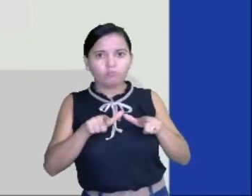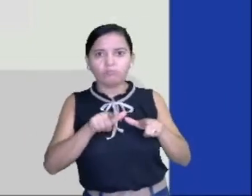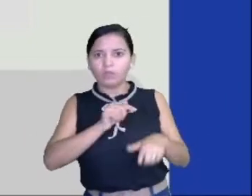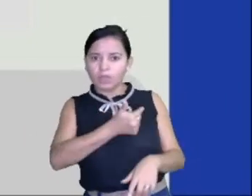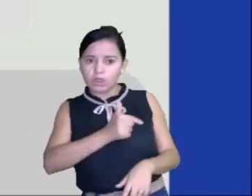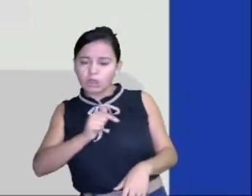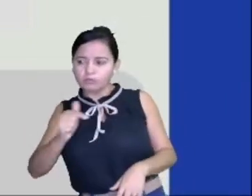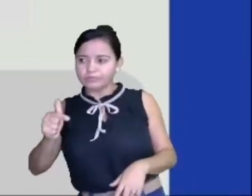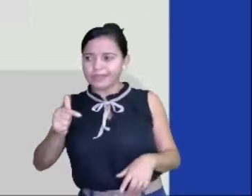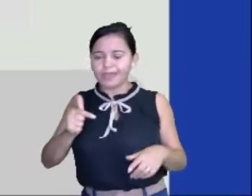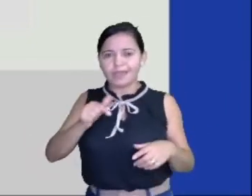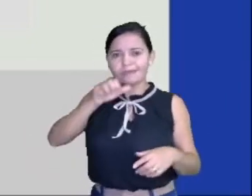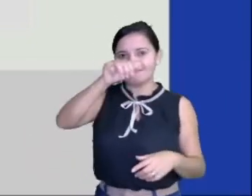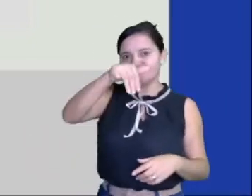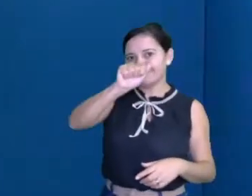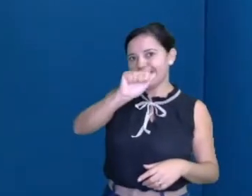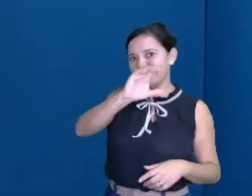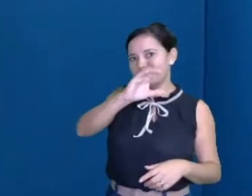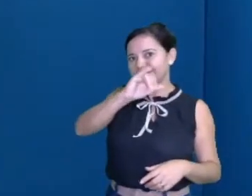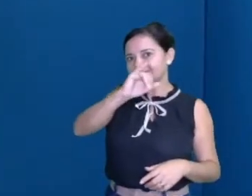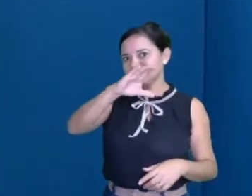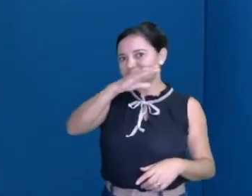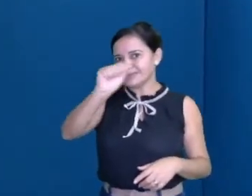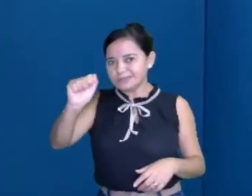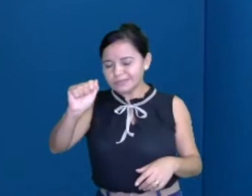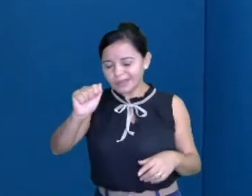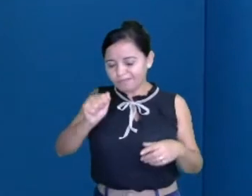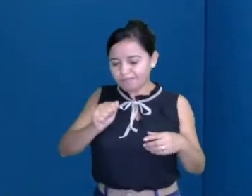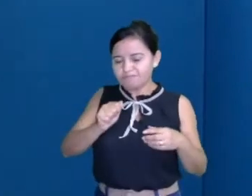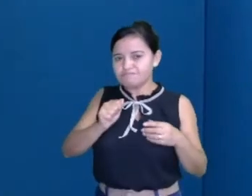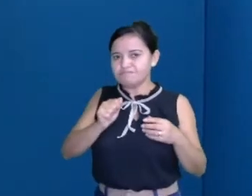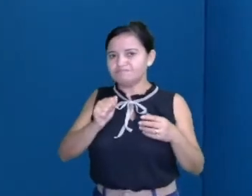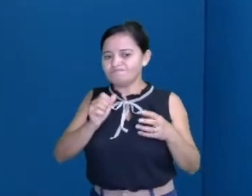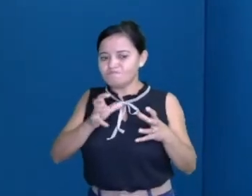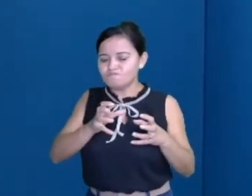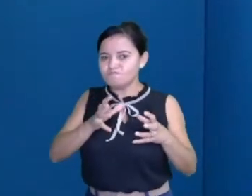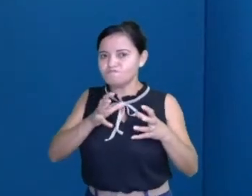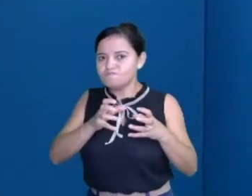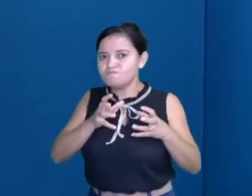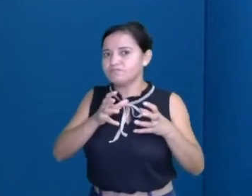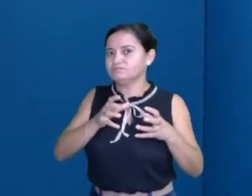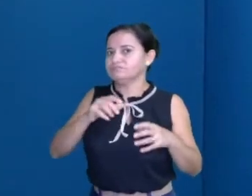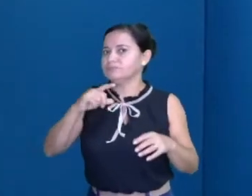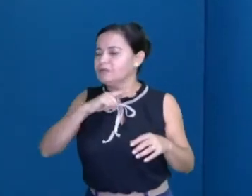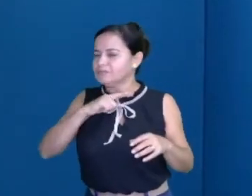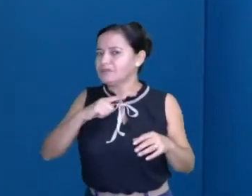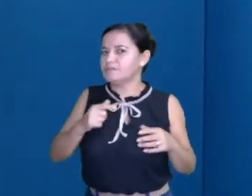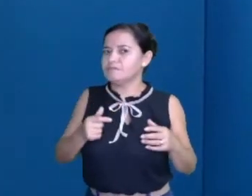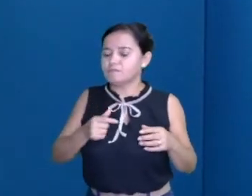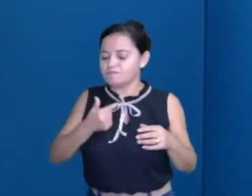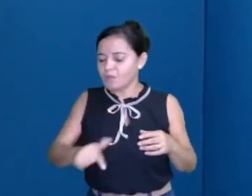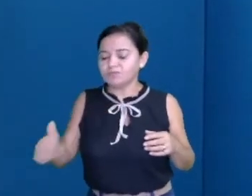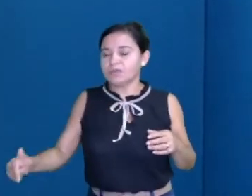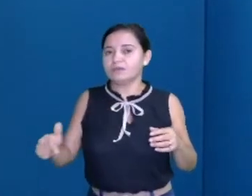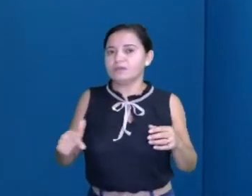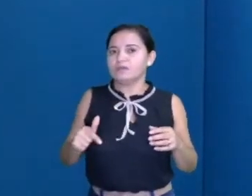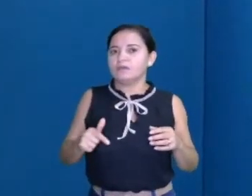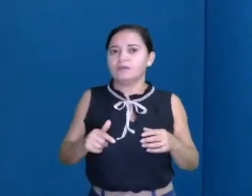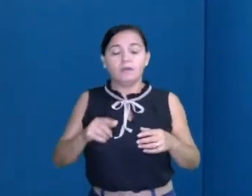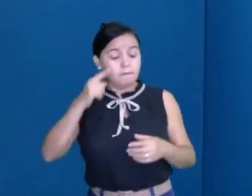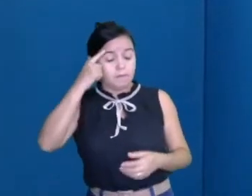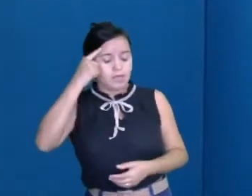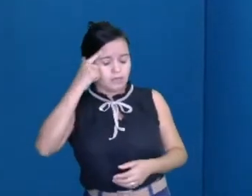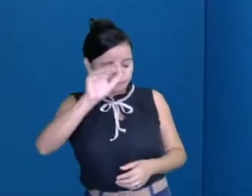uma esfera maciça. Volta para mim aqui, essa informação é importante. Vê só, ele diz que o átomo é uma estrutura vazia. Imagina, eu queria só para vocês